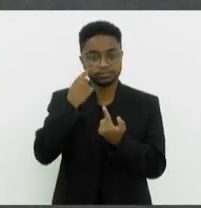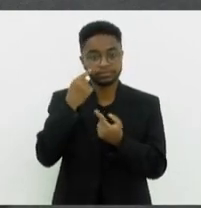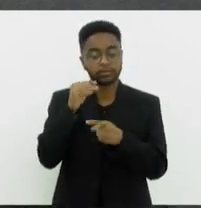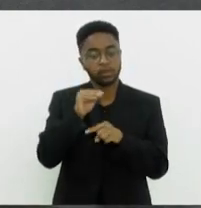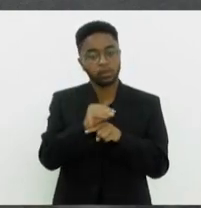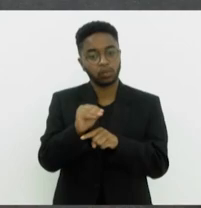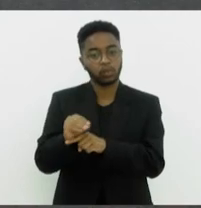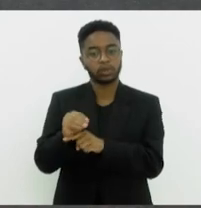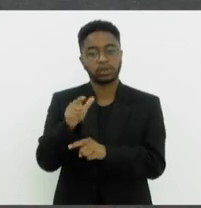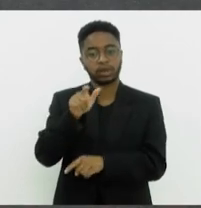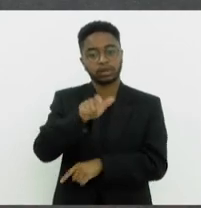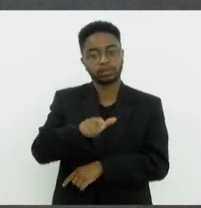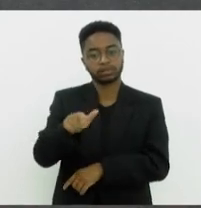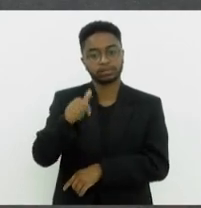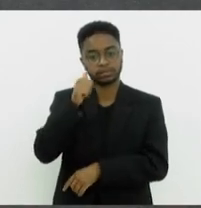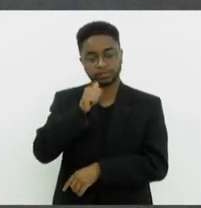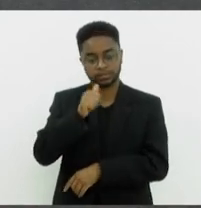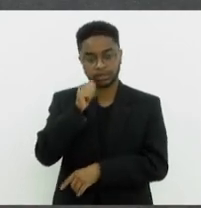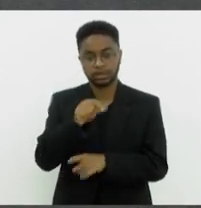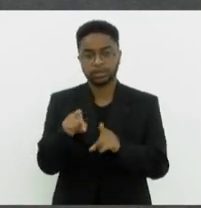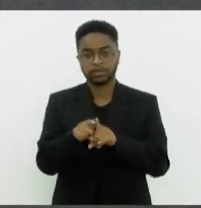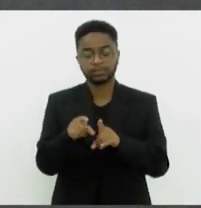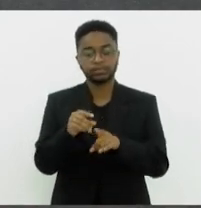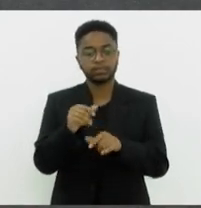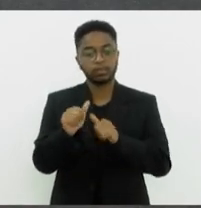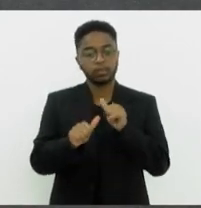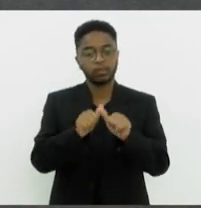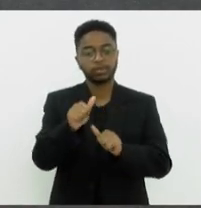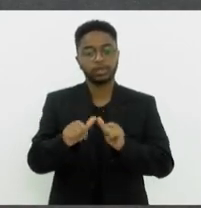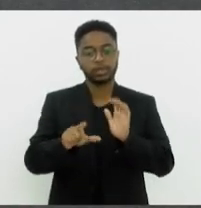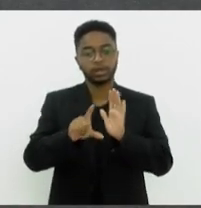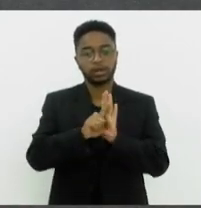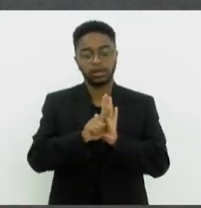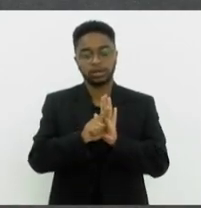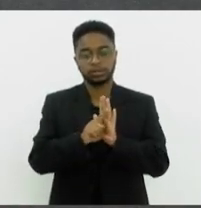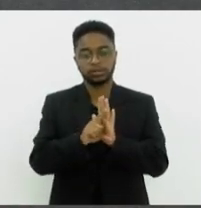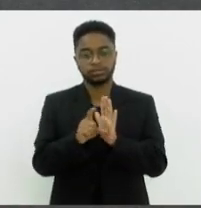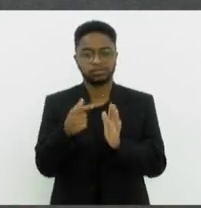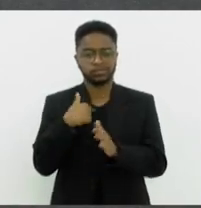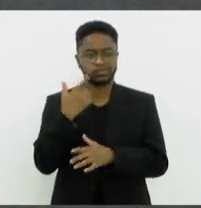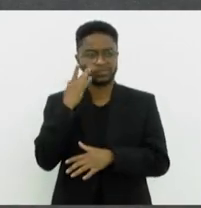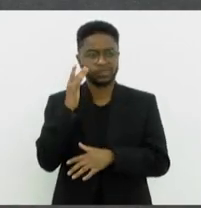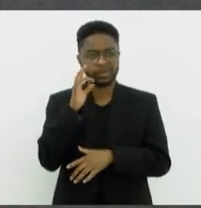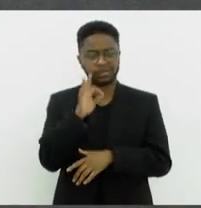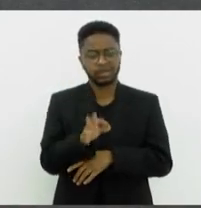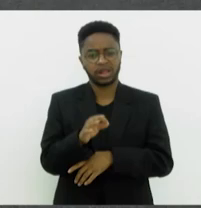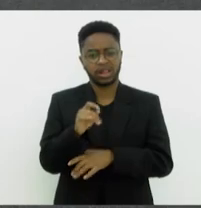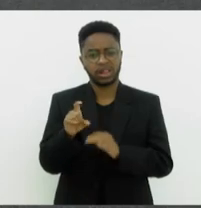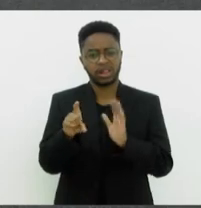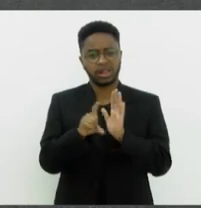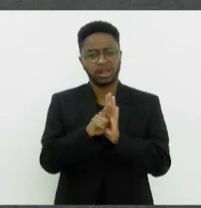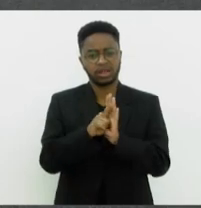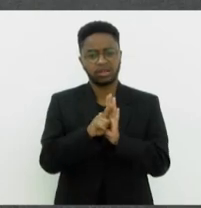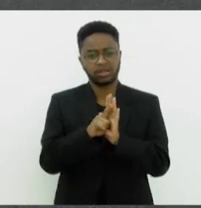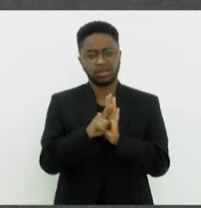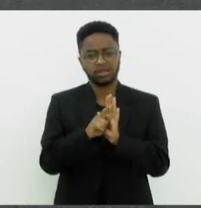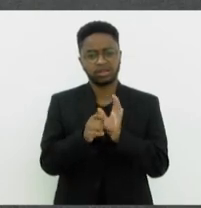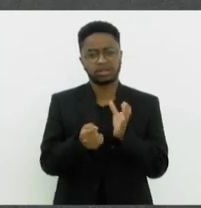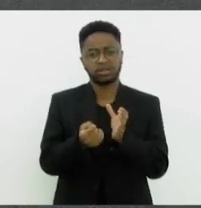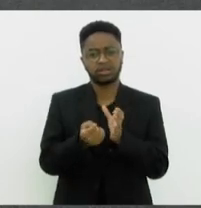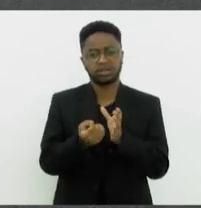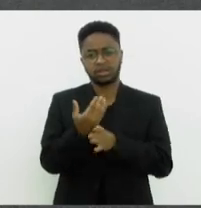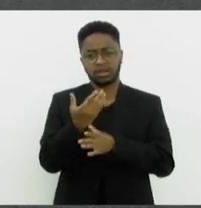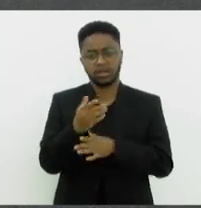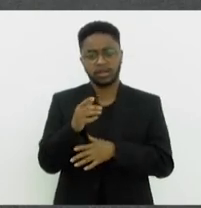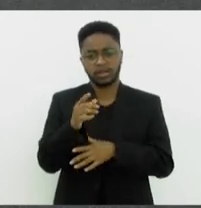cuidado dessa mulher e também modificando uma outra lei, se eu não me engano, era uma lei feita aqui pela